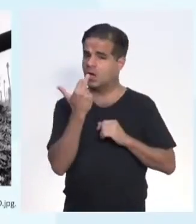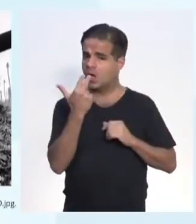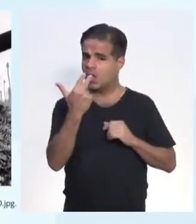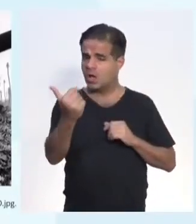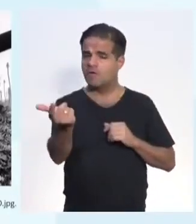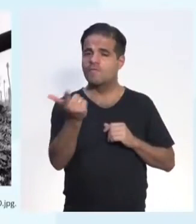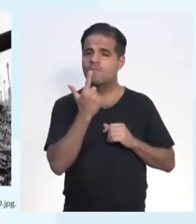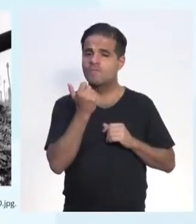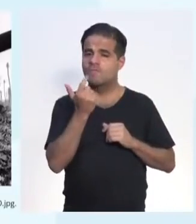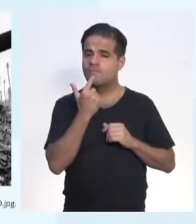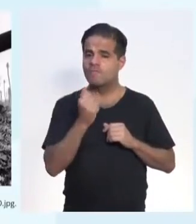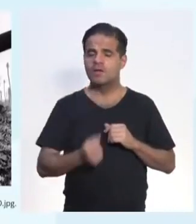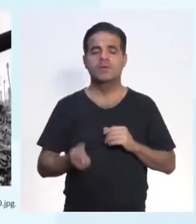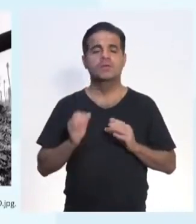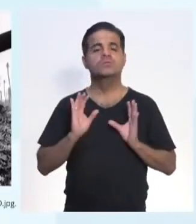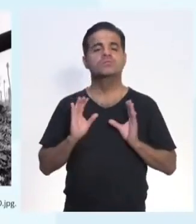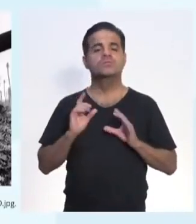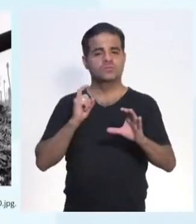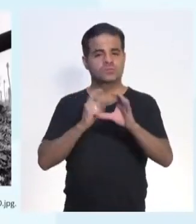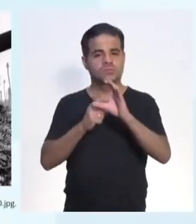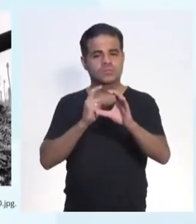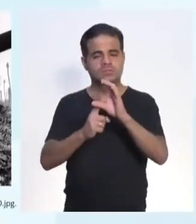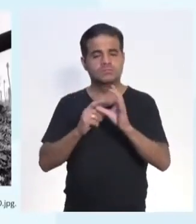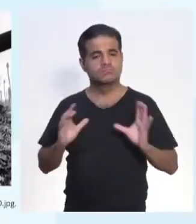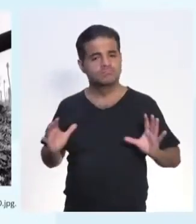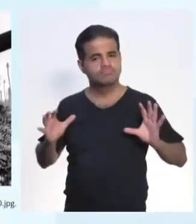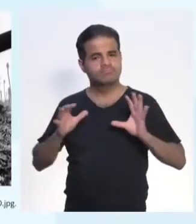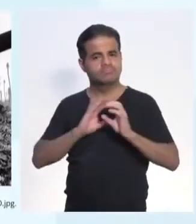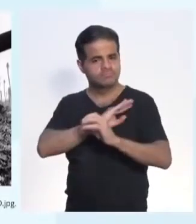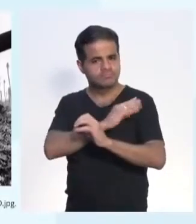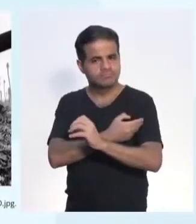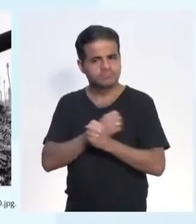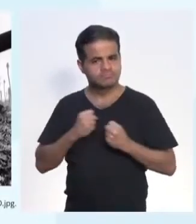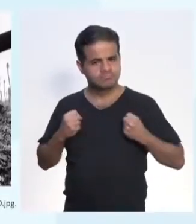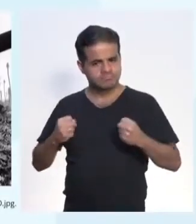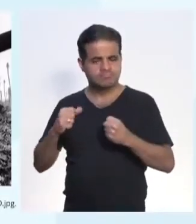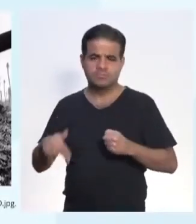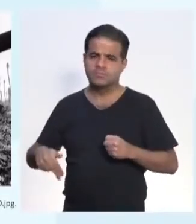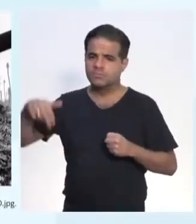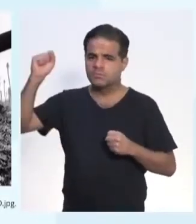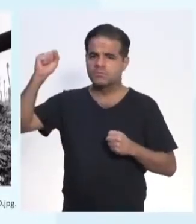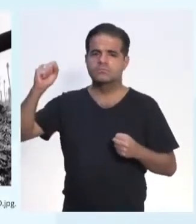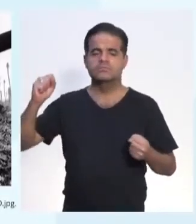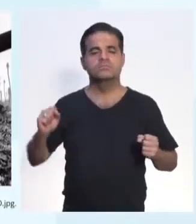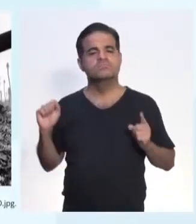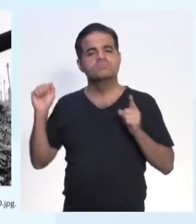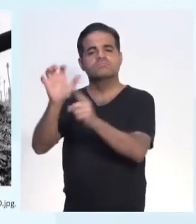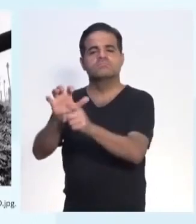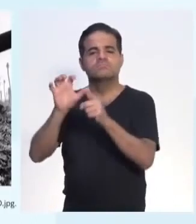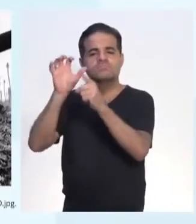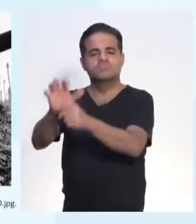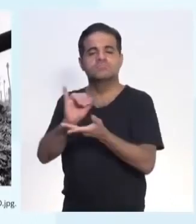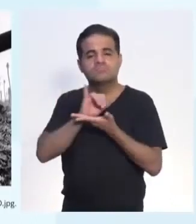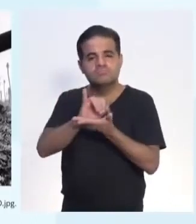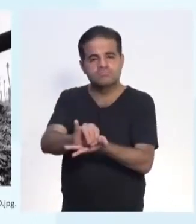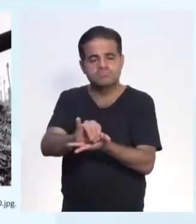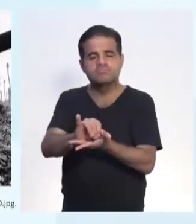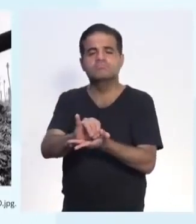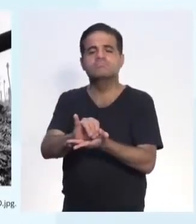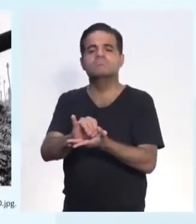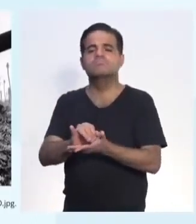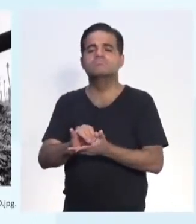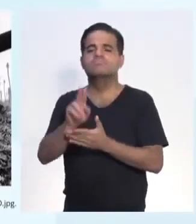vermelha? Comunismo. Foi um fortalecimento do norte com influência e investimento da